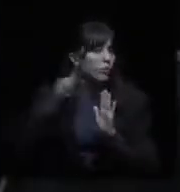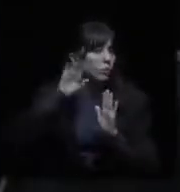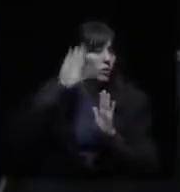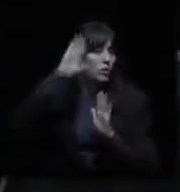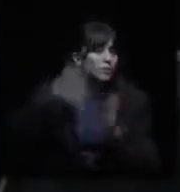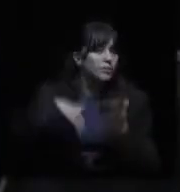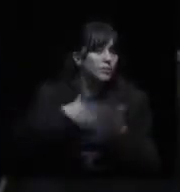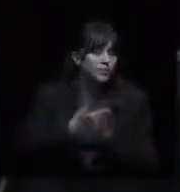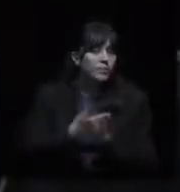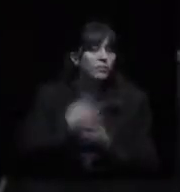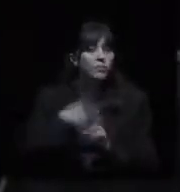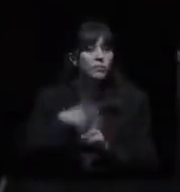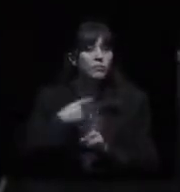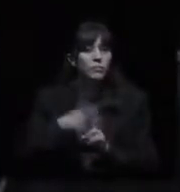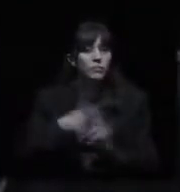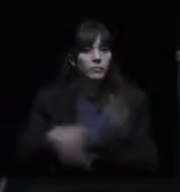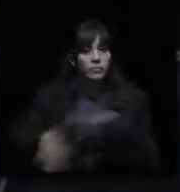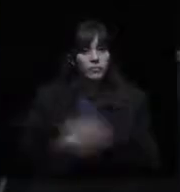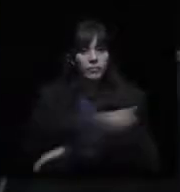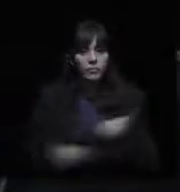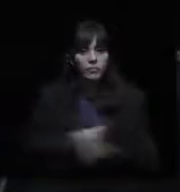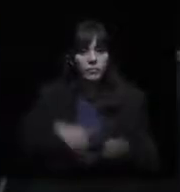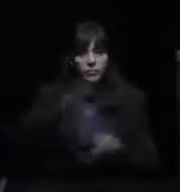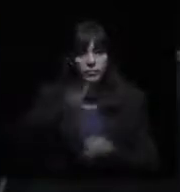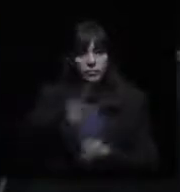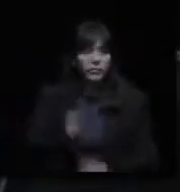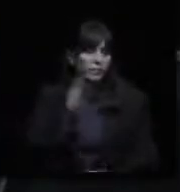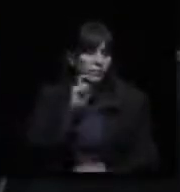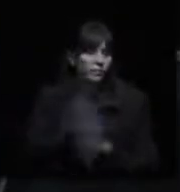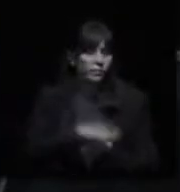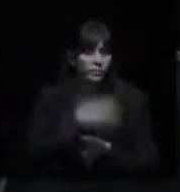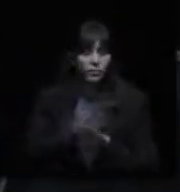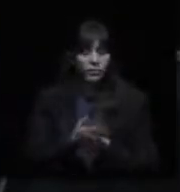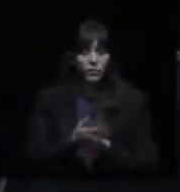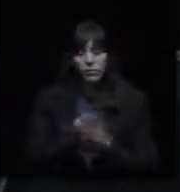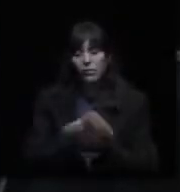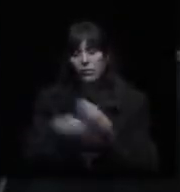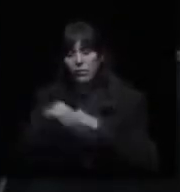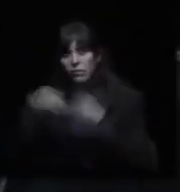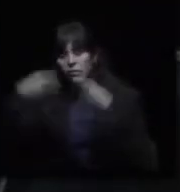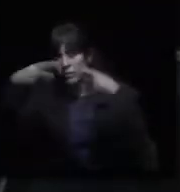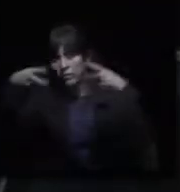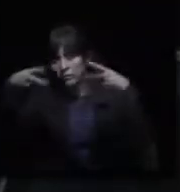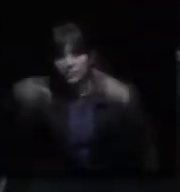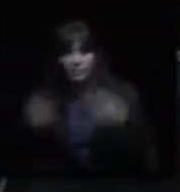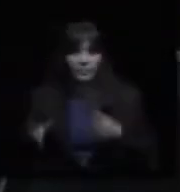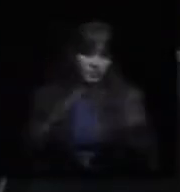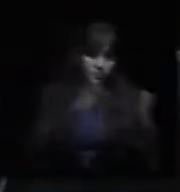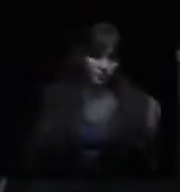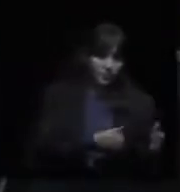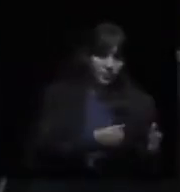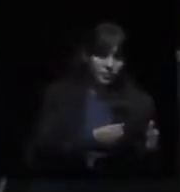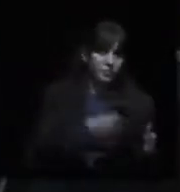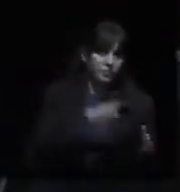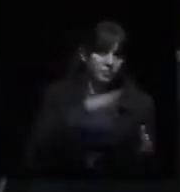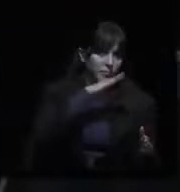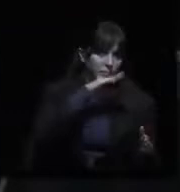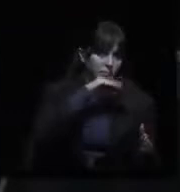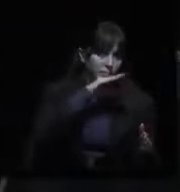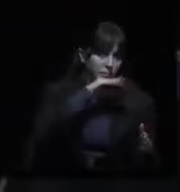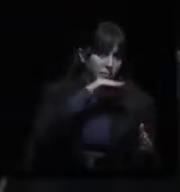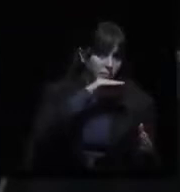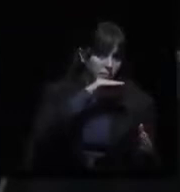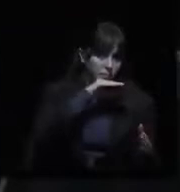tornar a cidade de Lisboa mais segura. Aliás, a correlação entre o reforço da videovigilância e a redução da criminalidade não